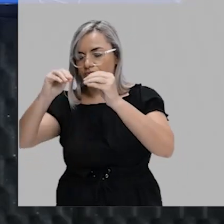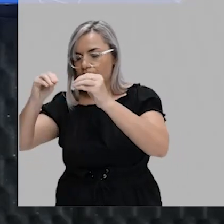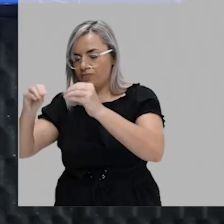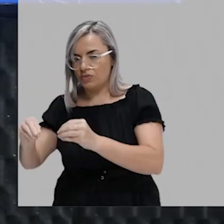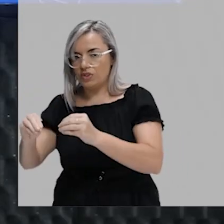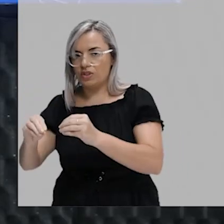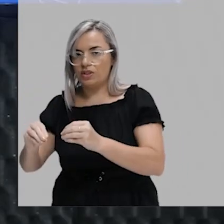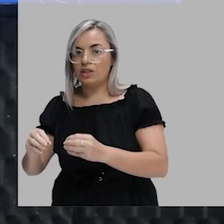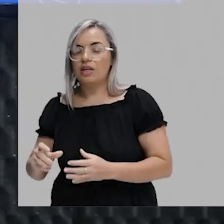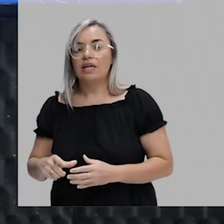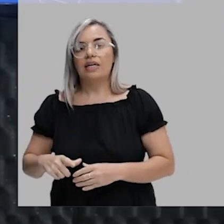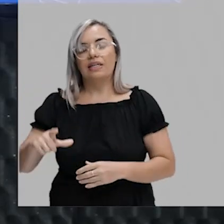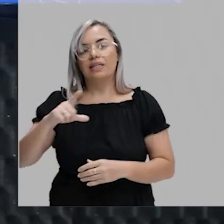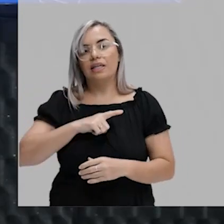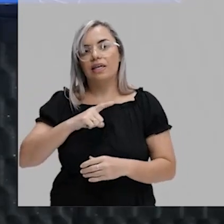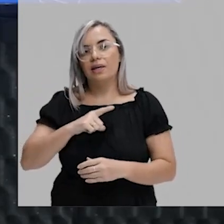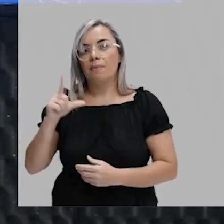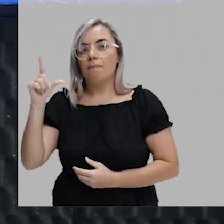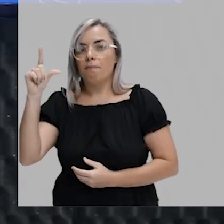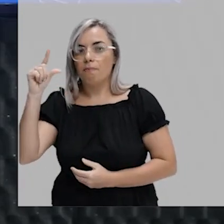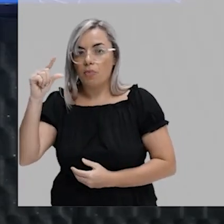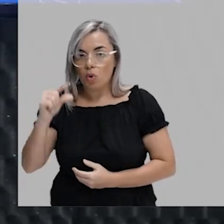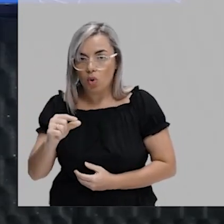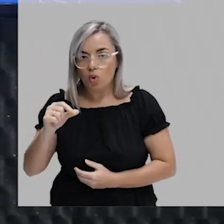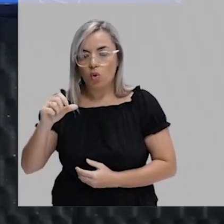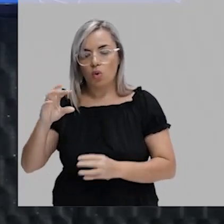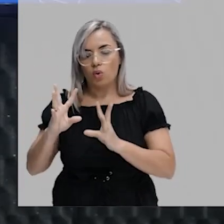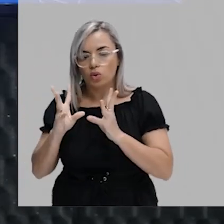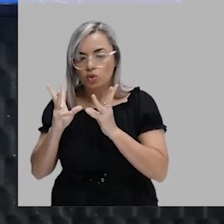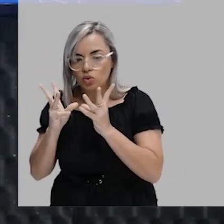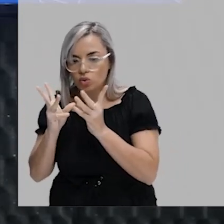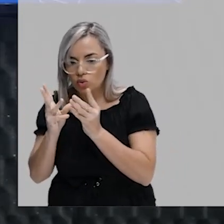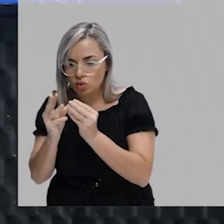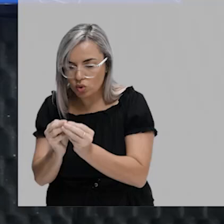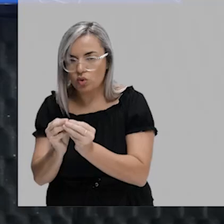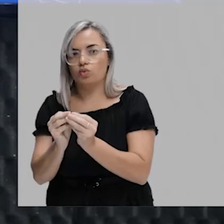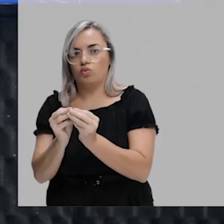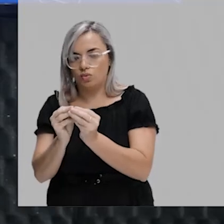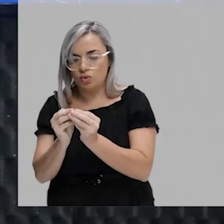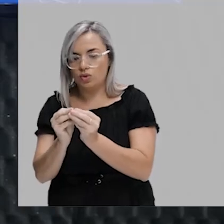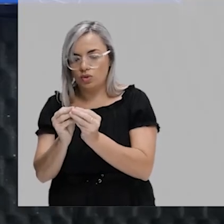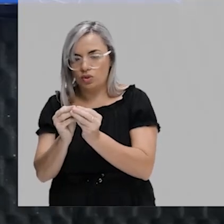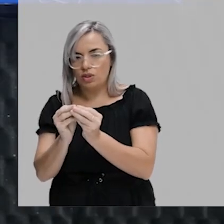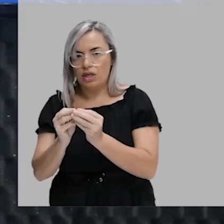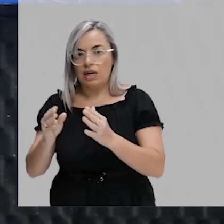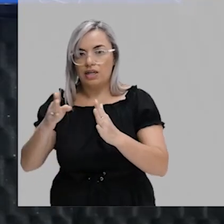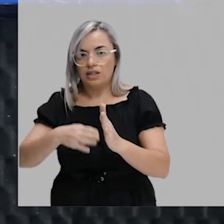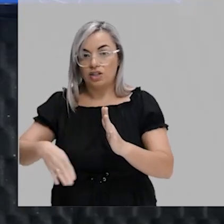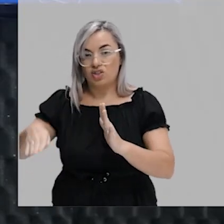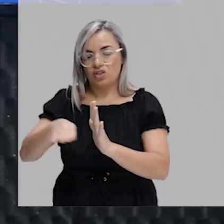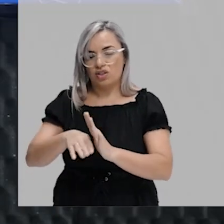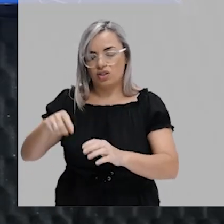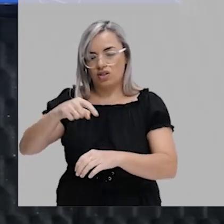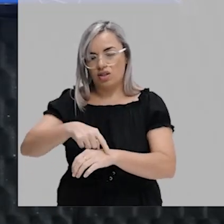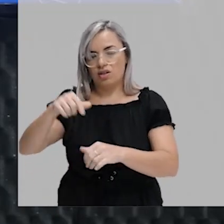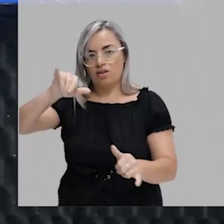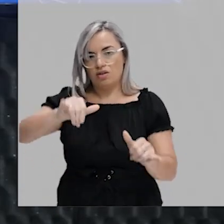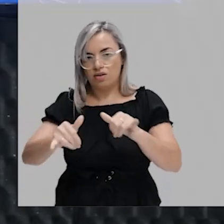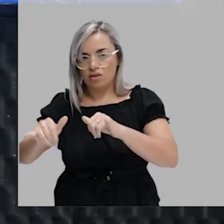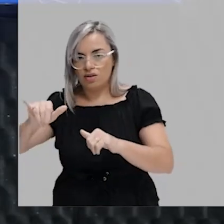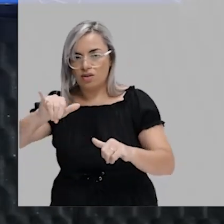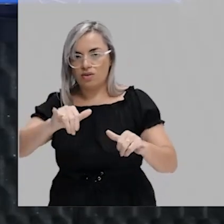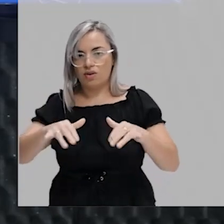onde tem menos soluto, até chegar um momento em que as concentrações das duas soluções químicas aqui